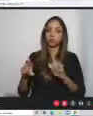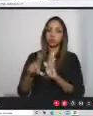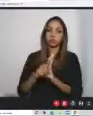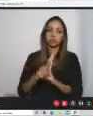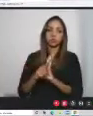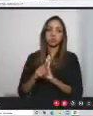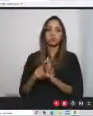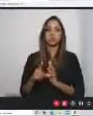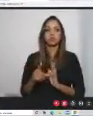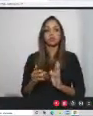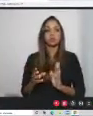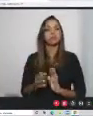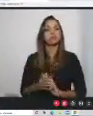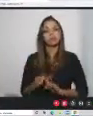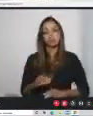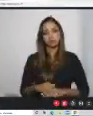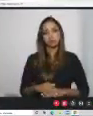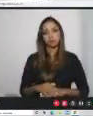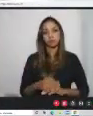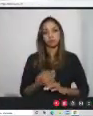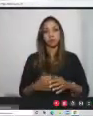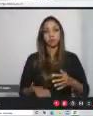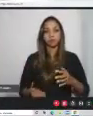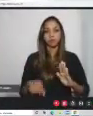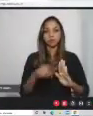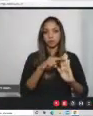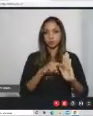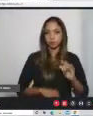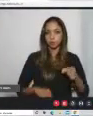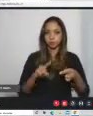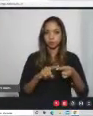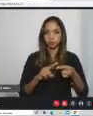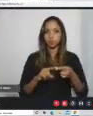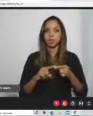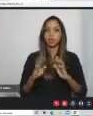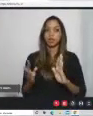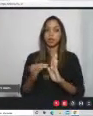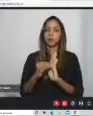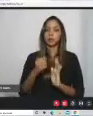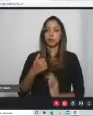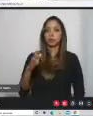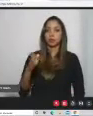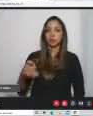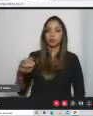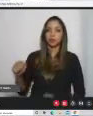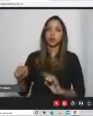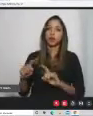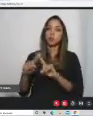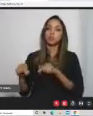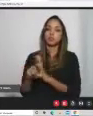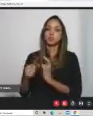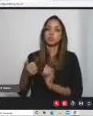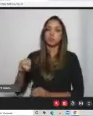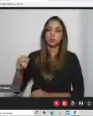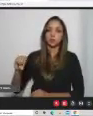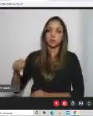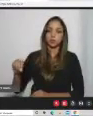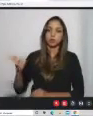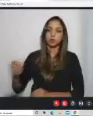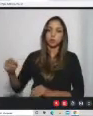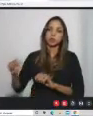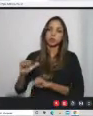Emendas e projetos de leis. Primeiro item da pauta é a emenda 01-2021 ao projeto de lei 109-2021. Altera a redação do caput do artigo 1º do